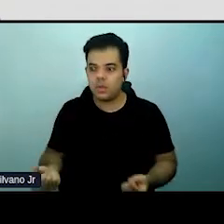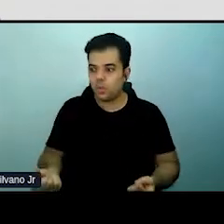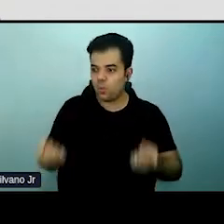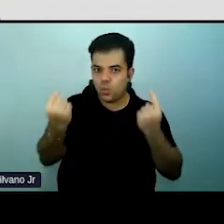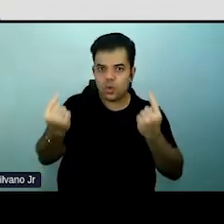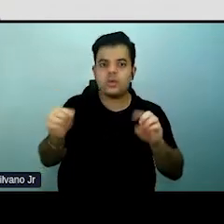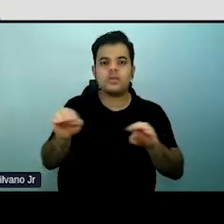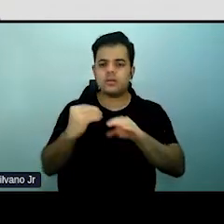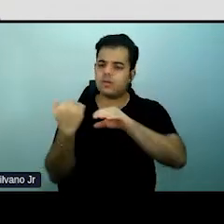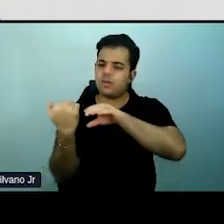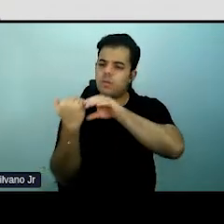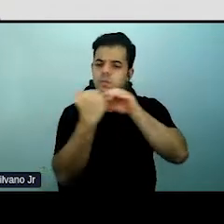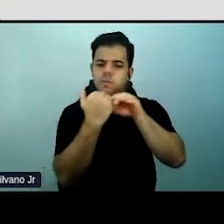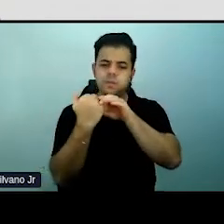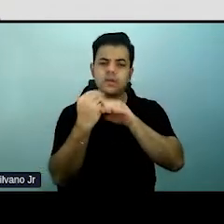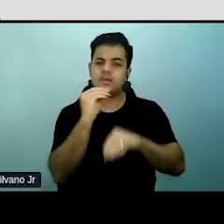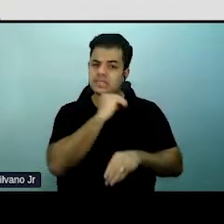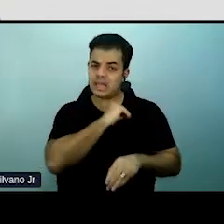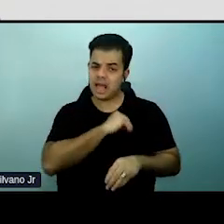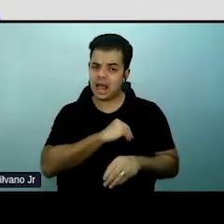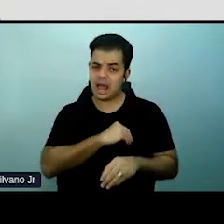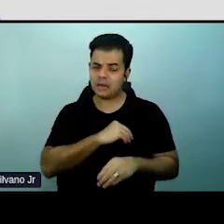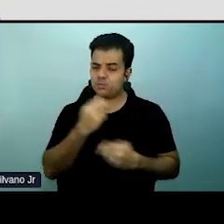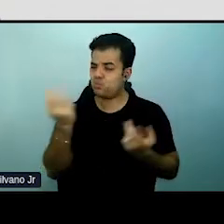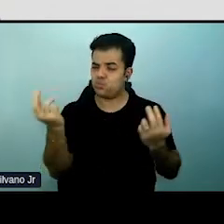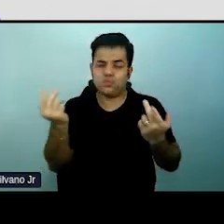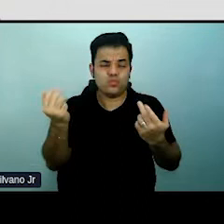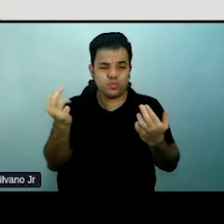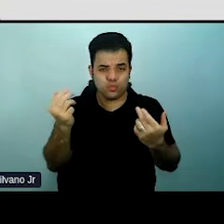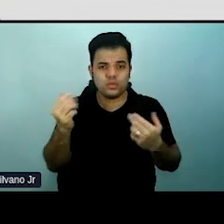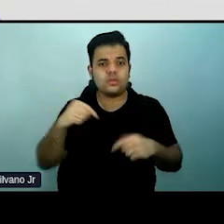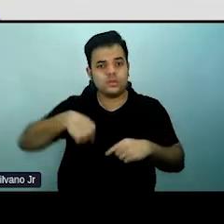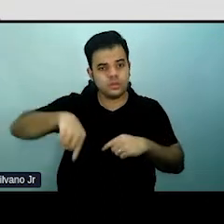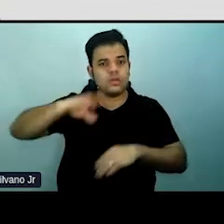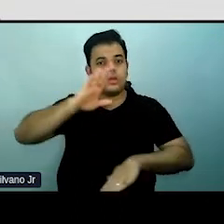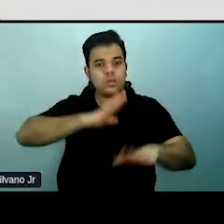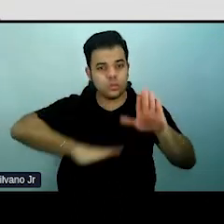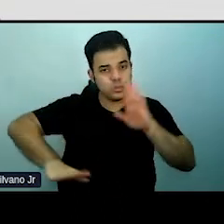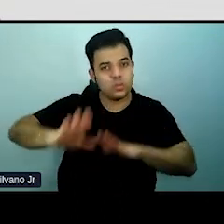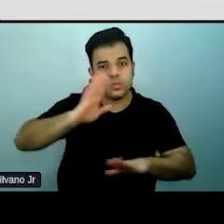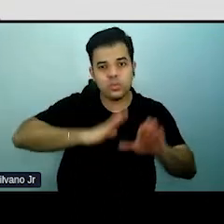e equiparar o salário, né, ter esse cuidado também para que não haja